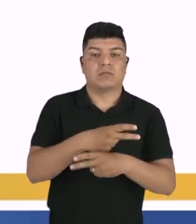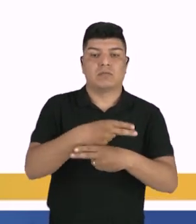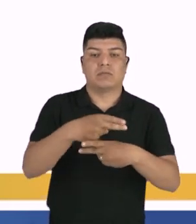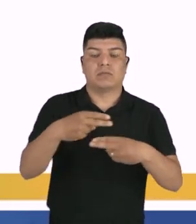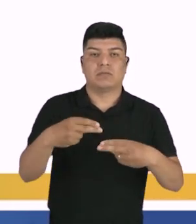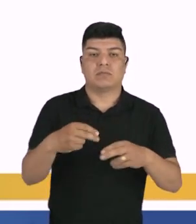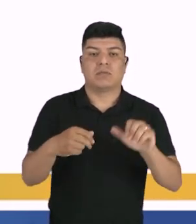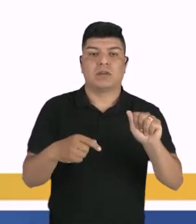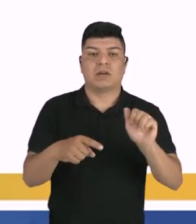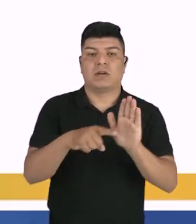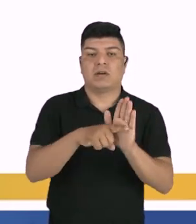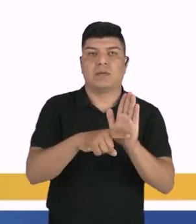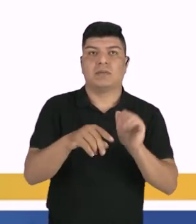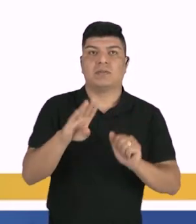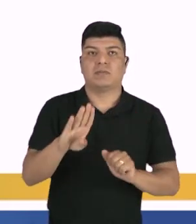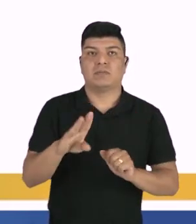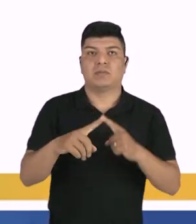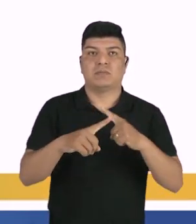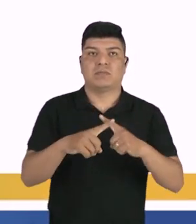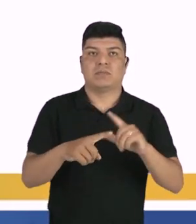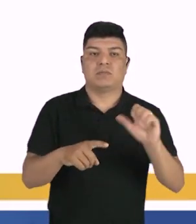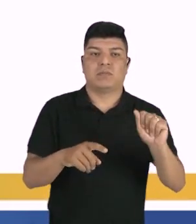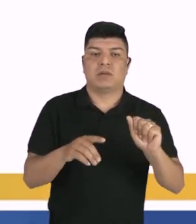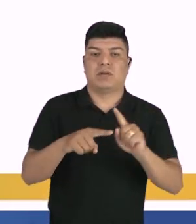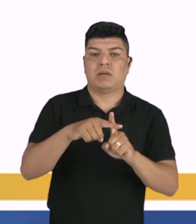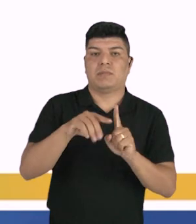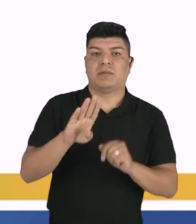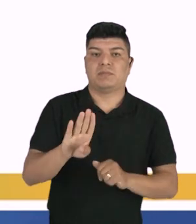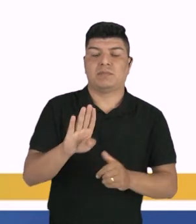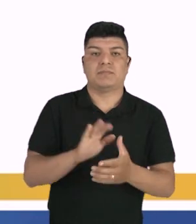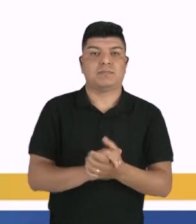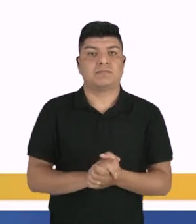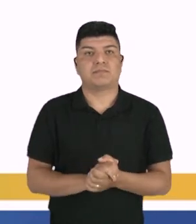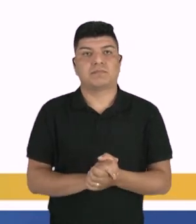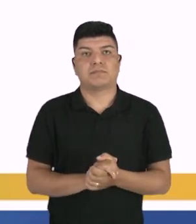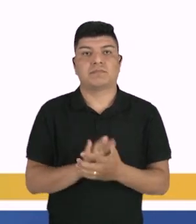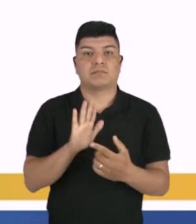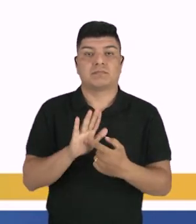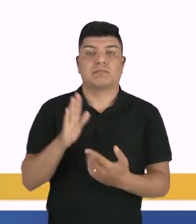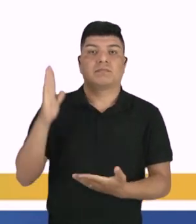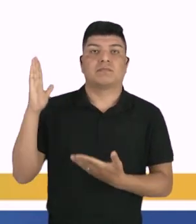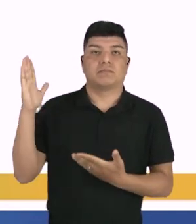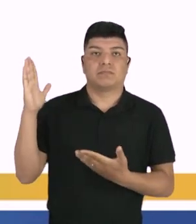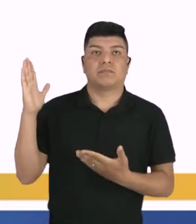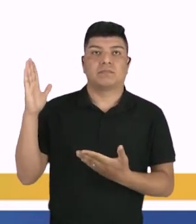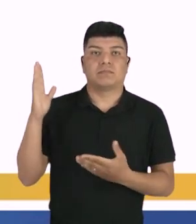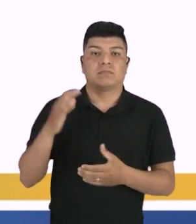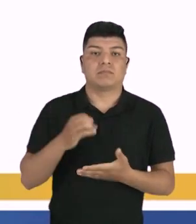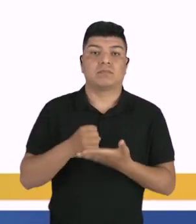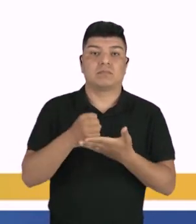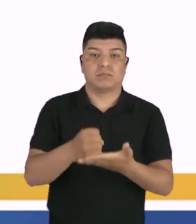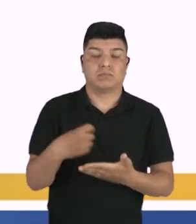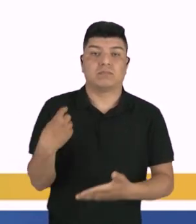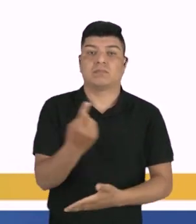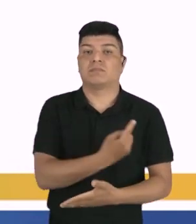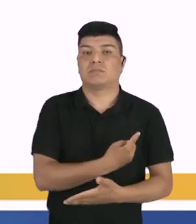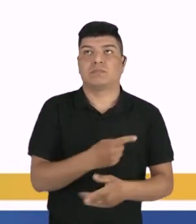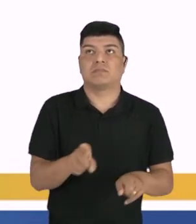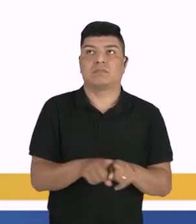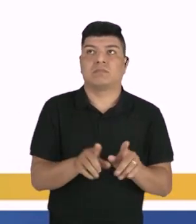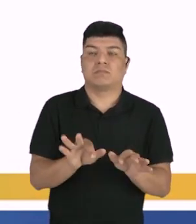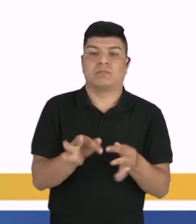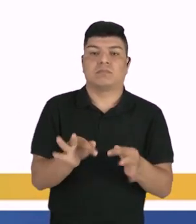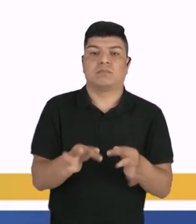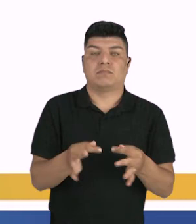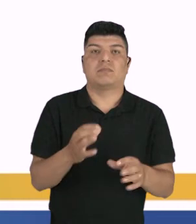produto A menos B multiplicado por A mais B. Eu coloquei essa questão aí porque ela dá suporte para a gente também na